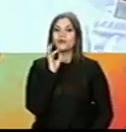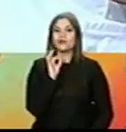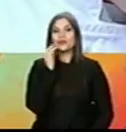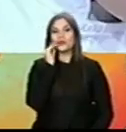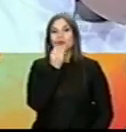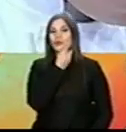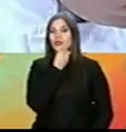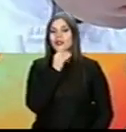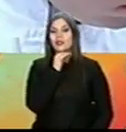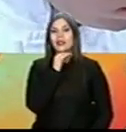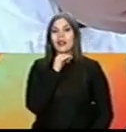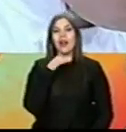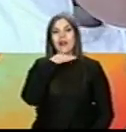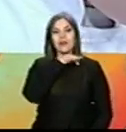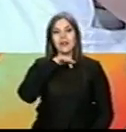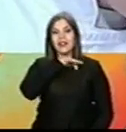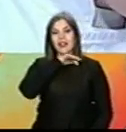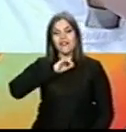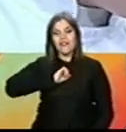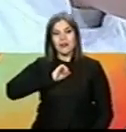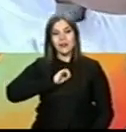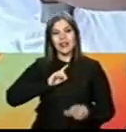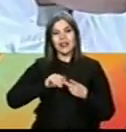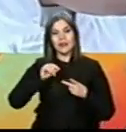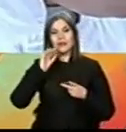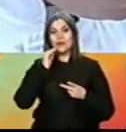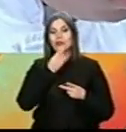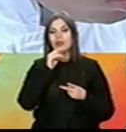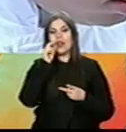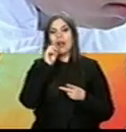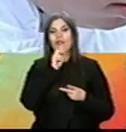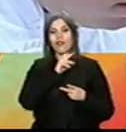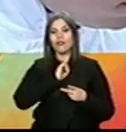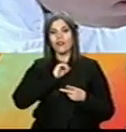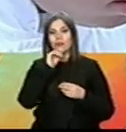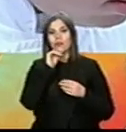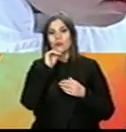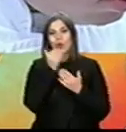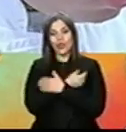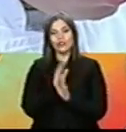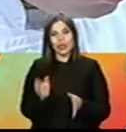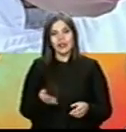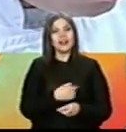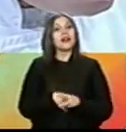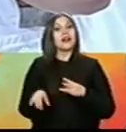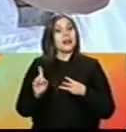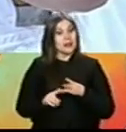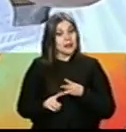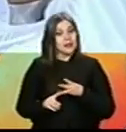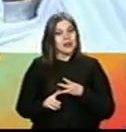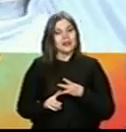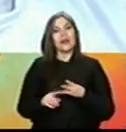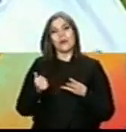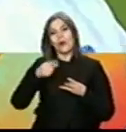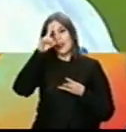beijinho à minha família. Também quero mandar um beijinho ao meu avô, porque ele já morreu. Exatamente. Sim. Claro. É uma boa